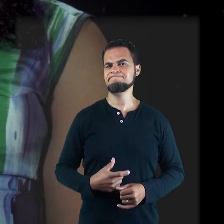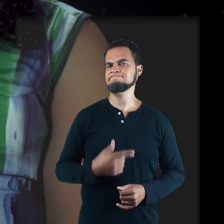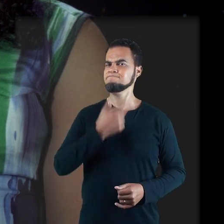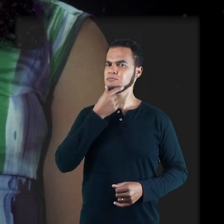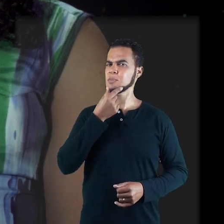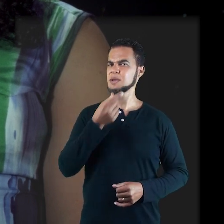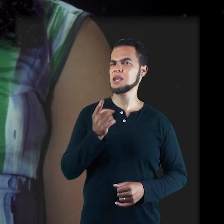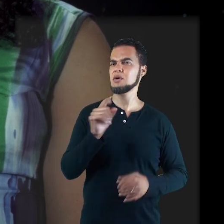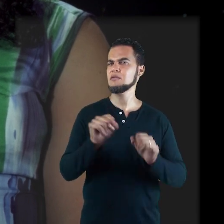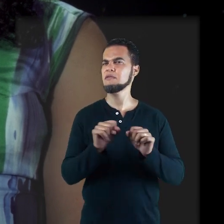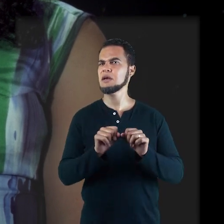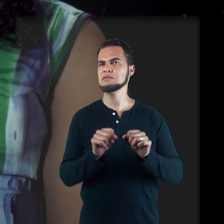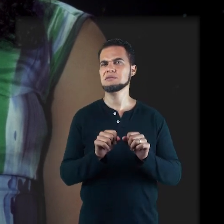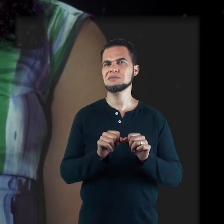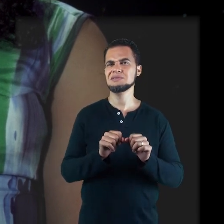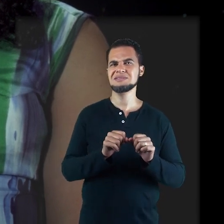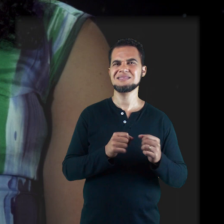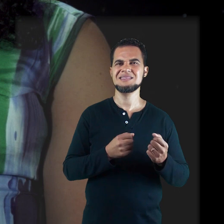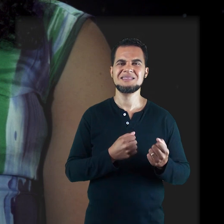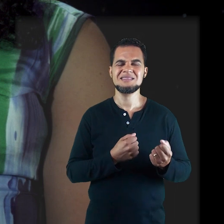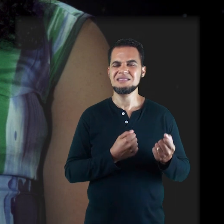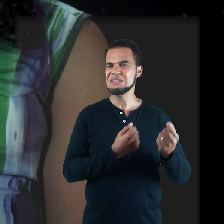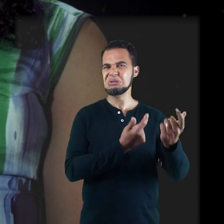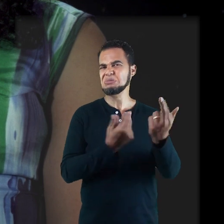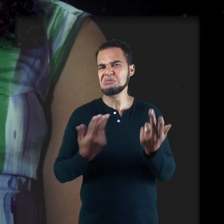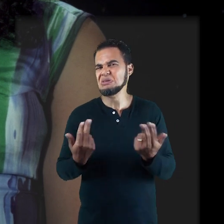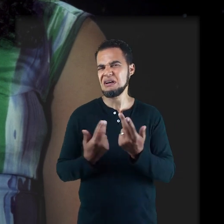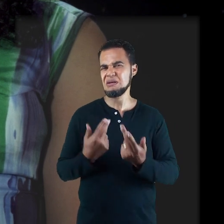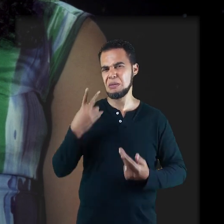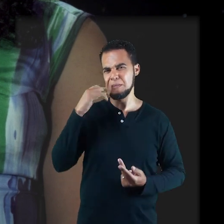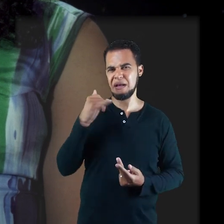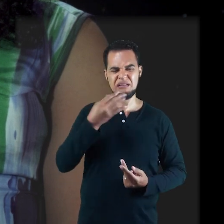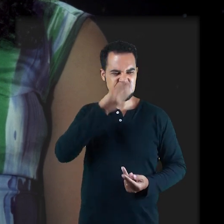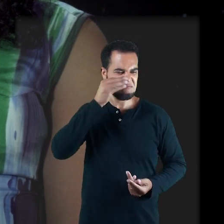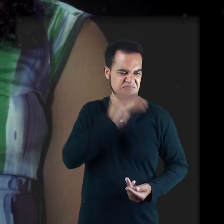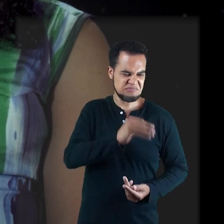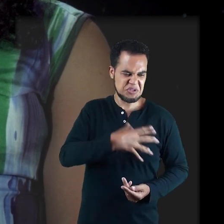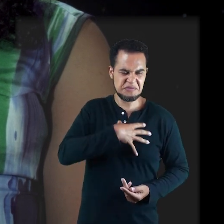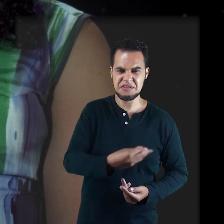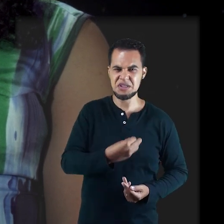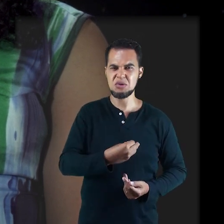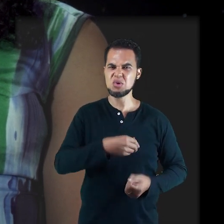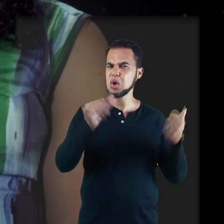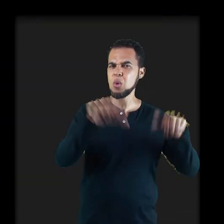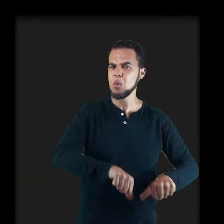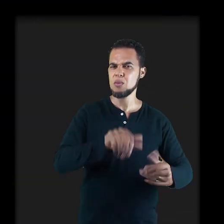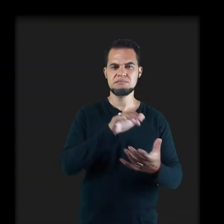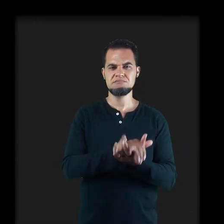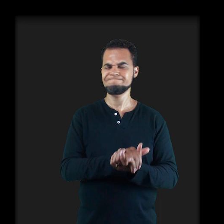que não vou fazer parte da estatística de um pai ausente, de um péssimo